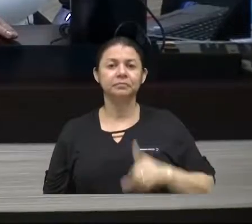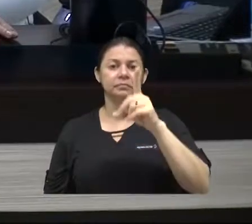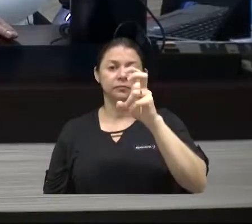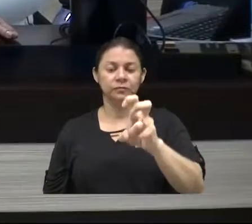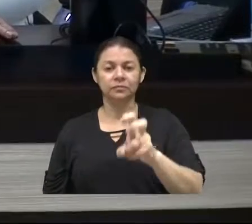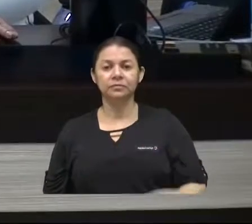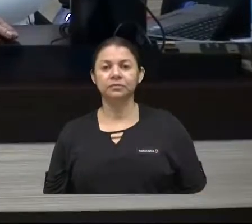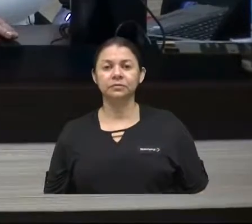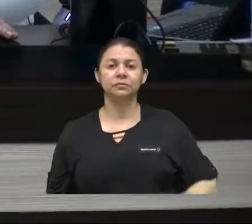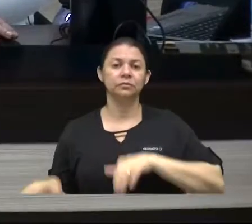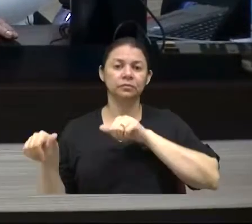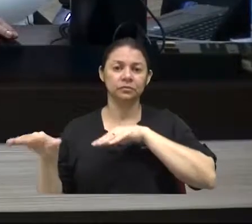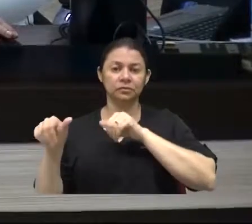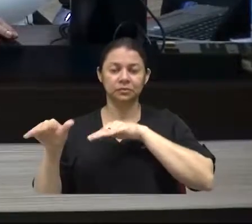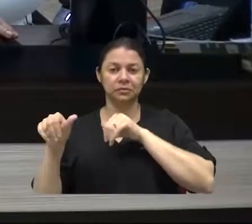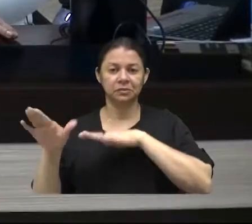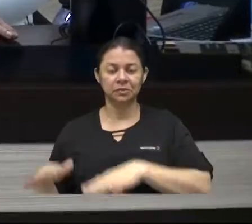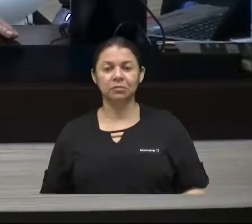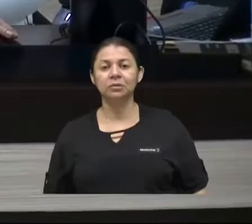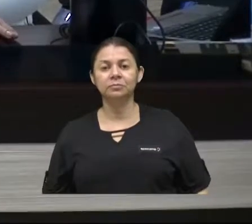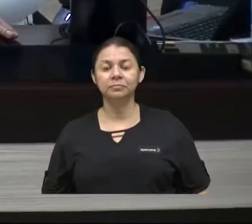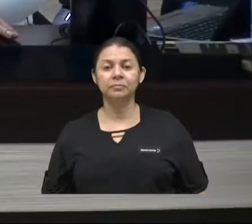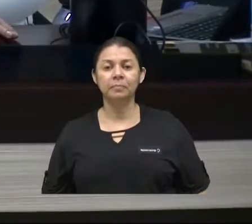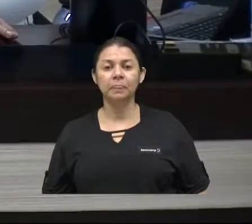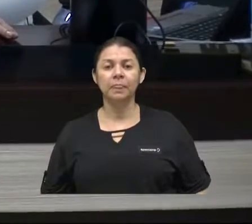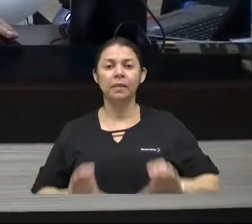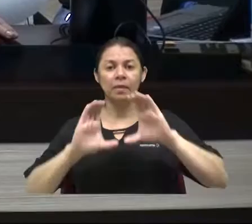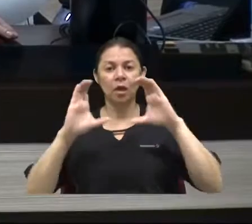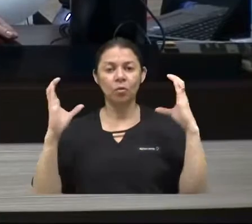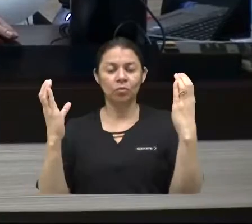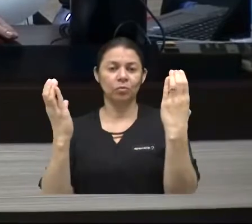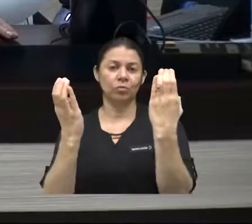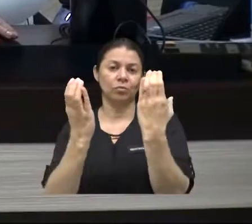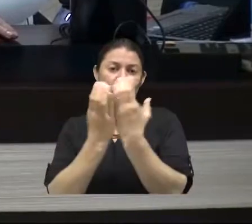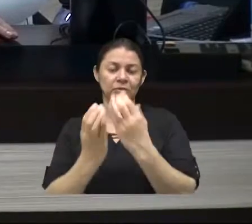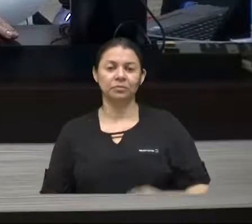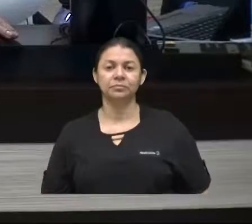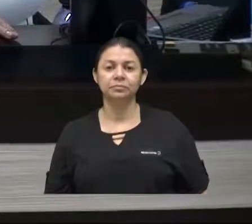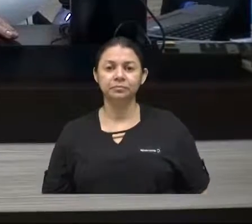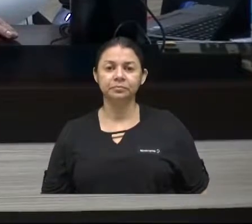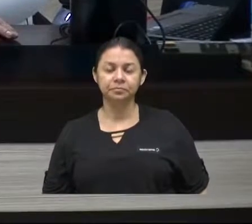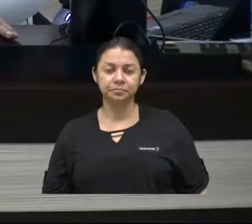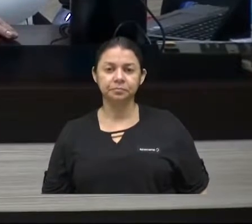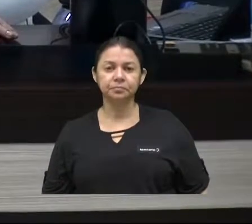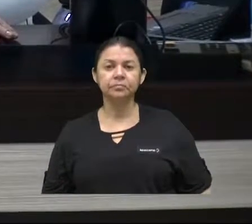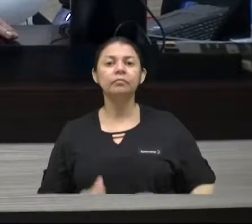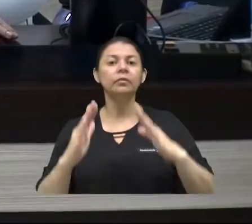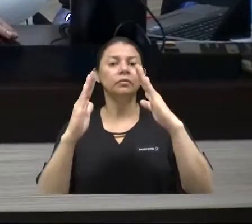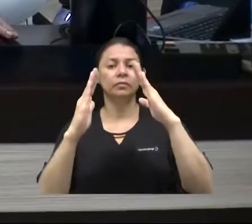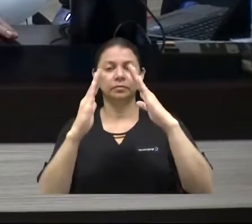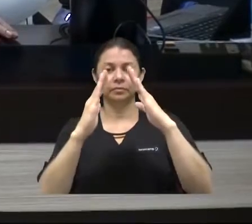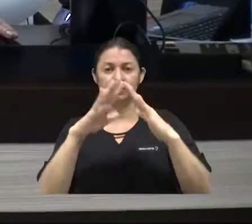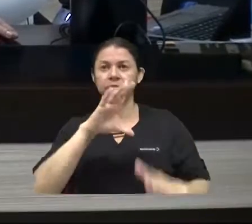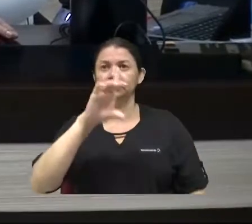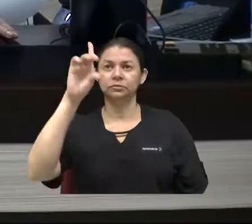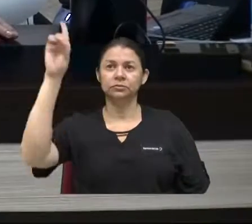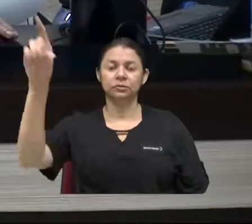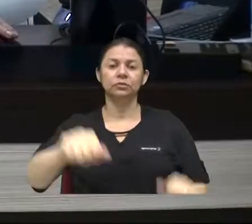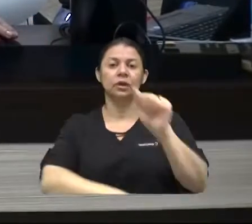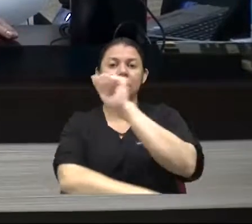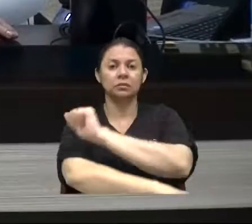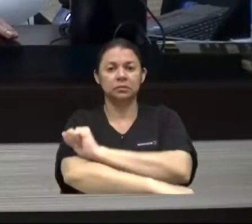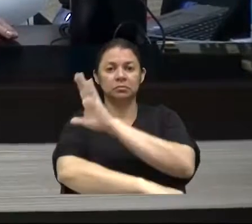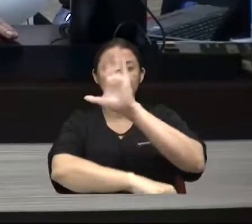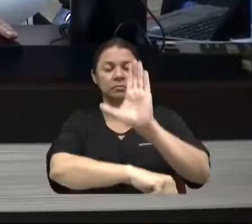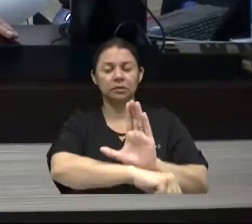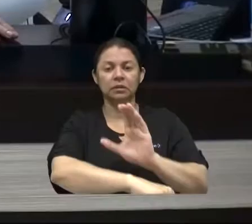de Tatuíbi, ao coral Sopro Divino da Igreja Evangélica Assembleia de Deus, Ministério do Belém, Campo de